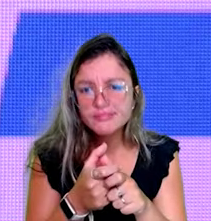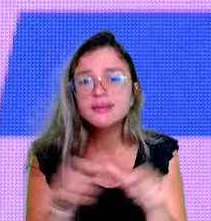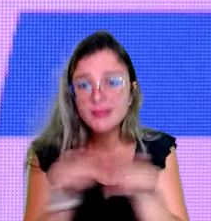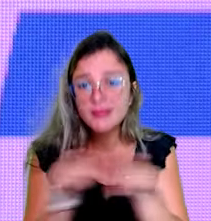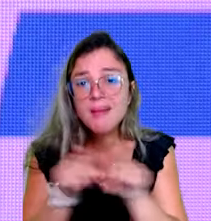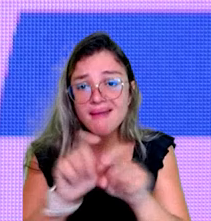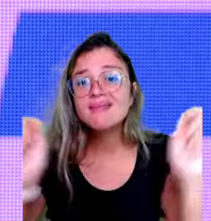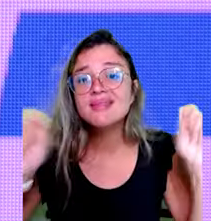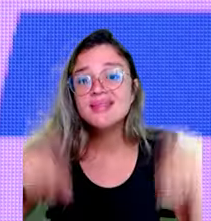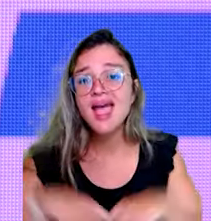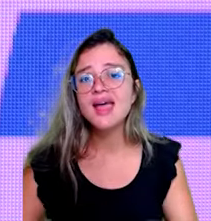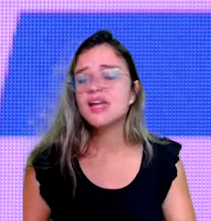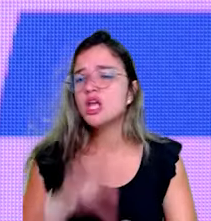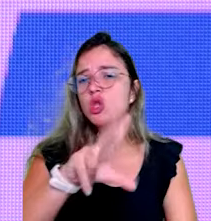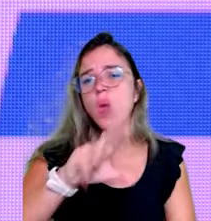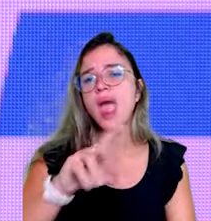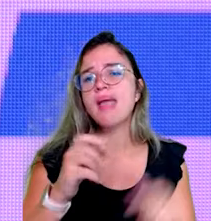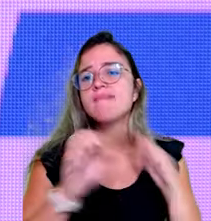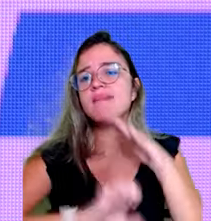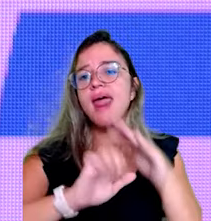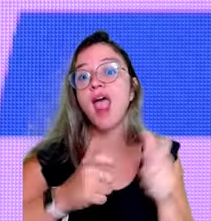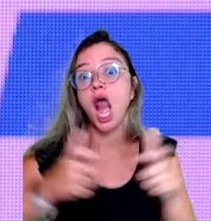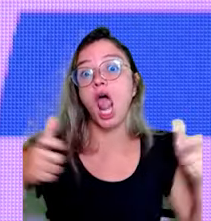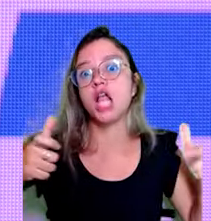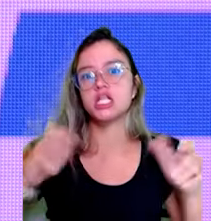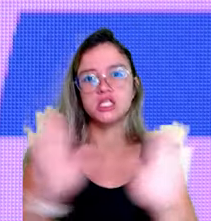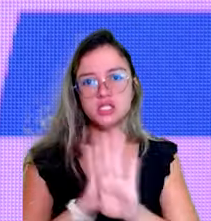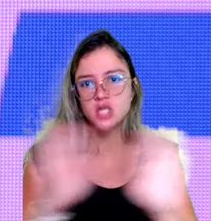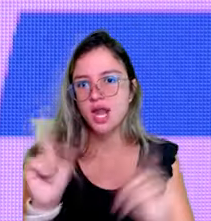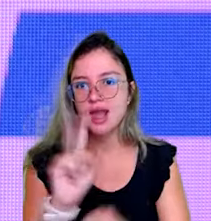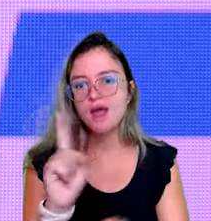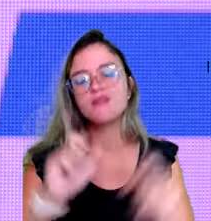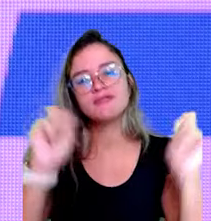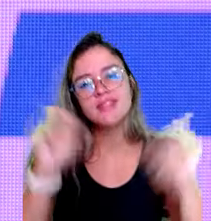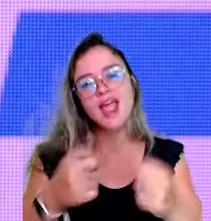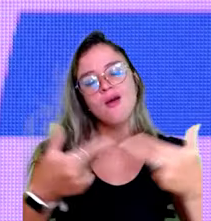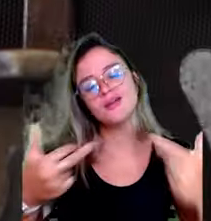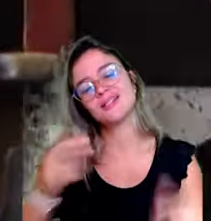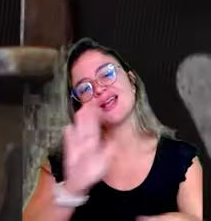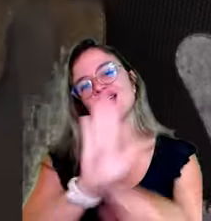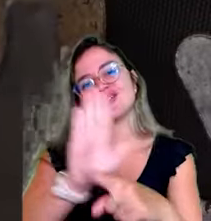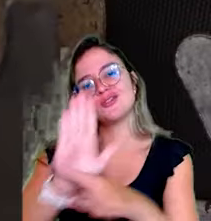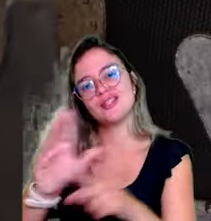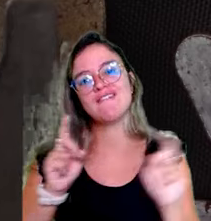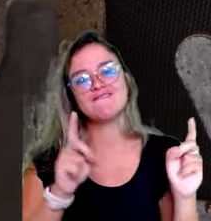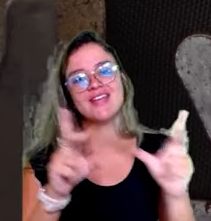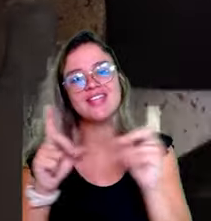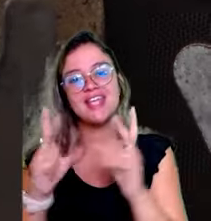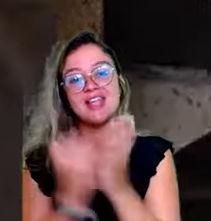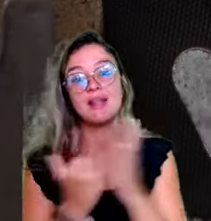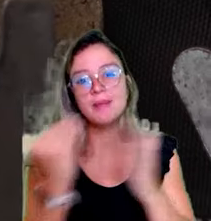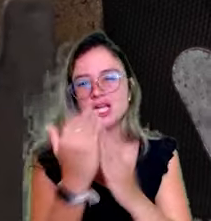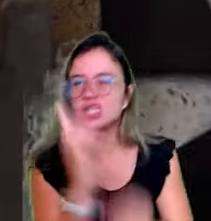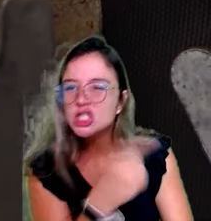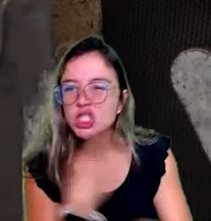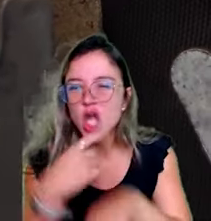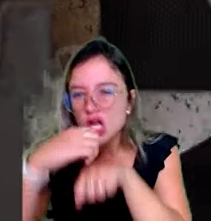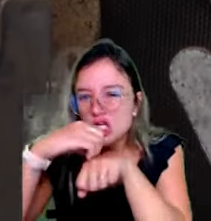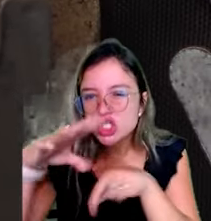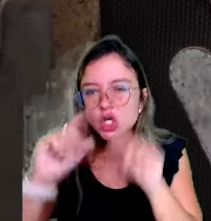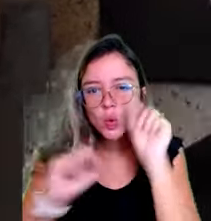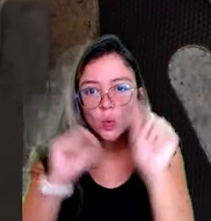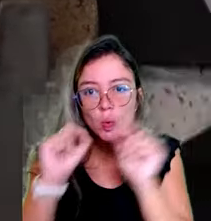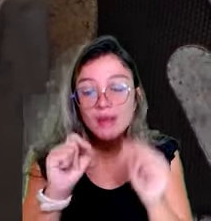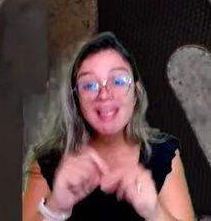o seu negócio uma boa narrativa que agregue valores e auxilie em suas vendas. Nossa indicação cultural da semana são três